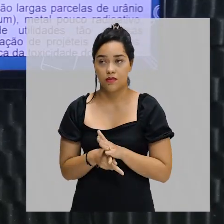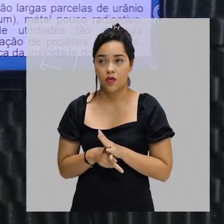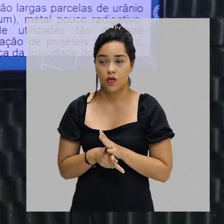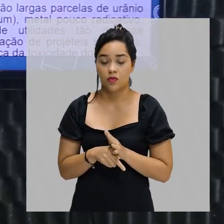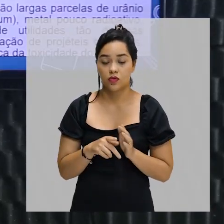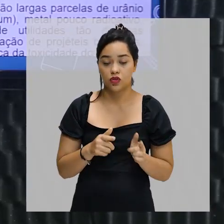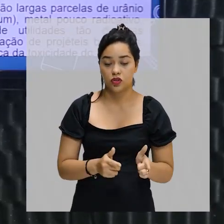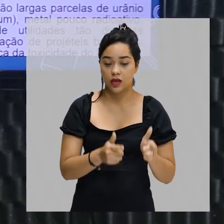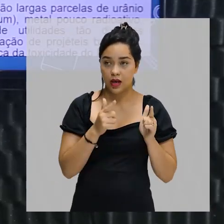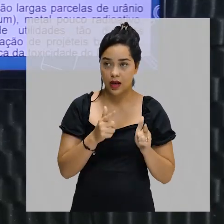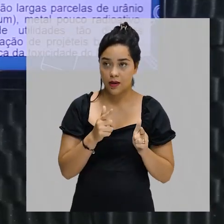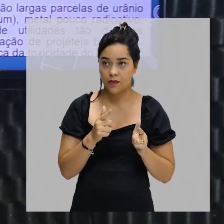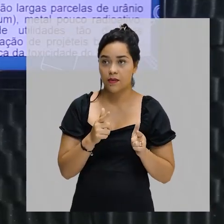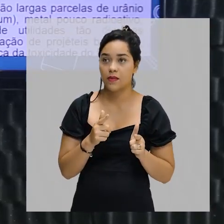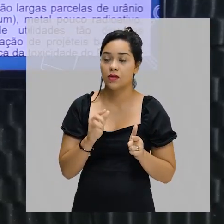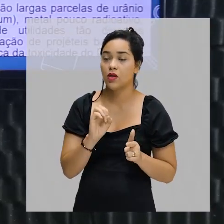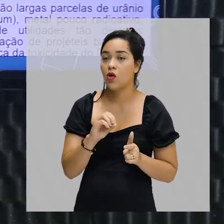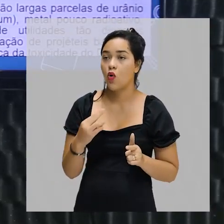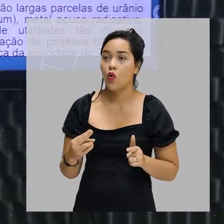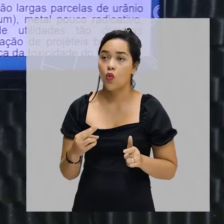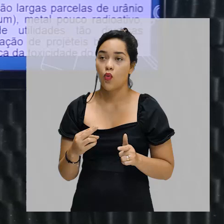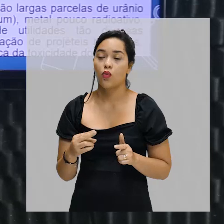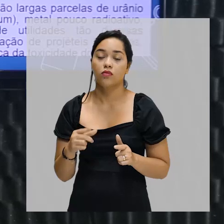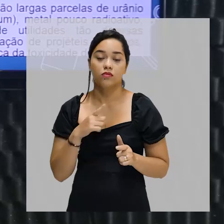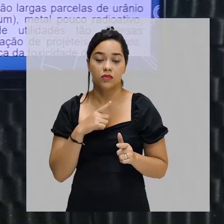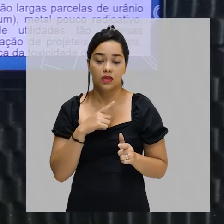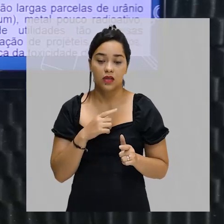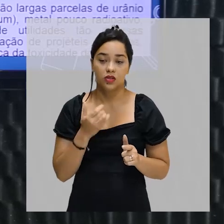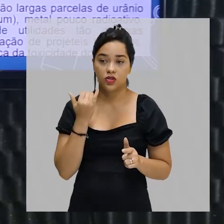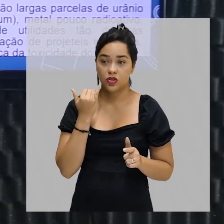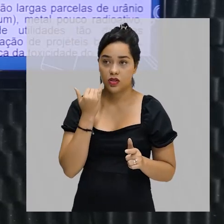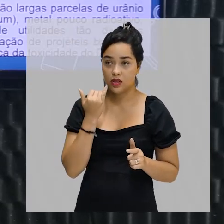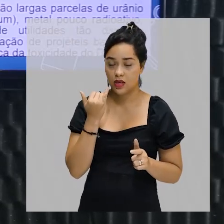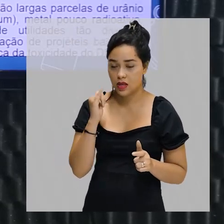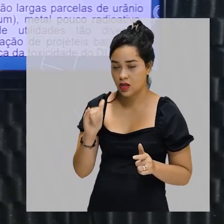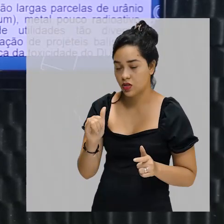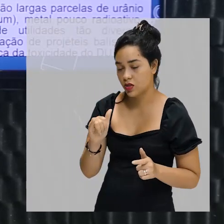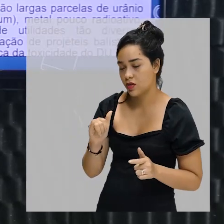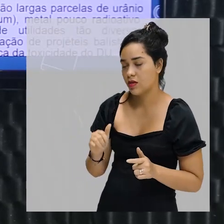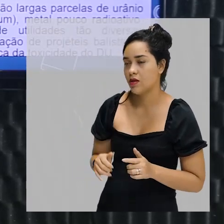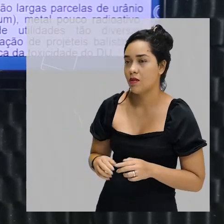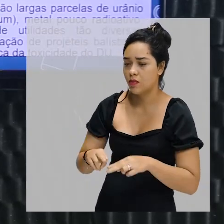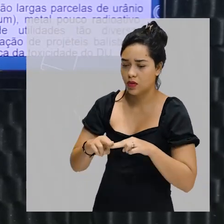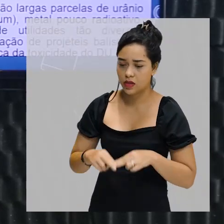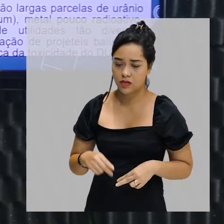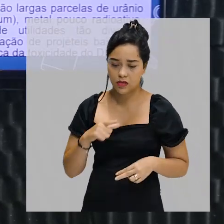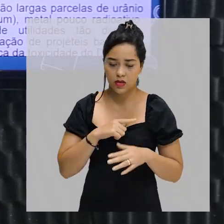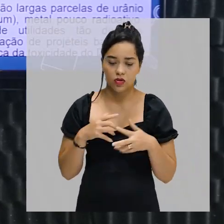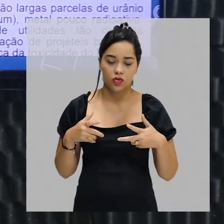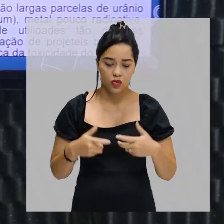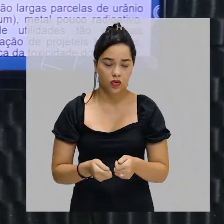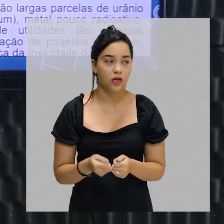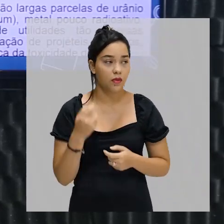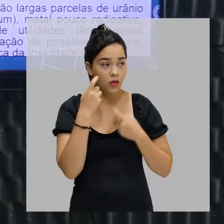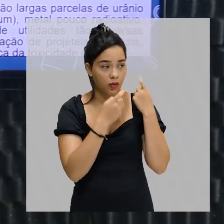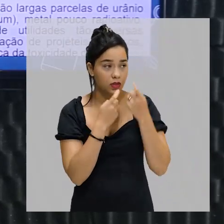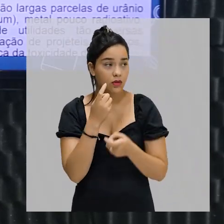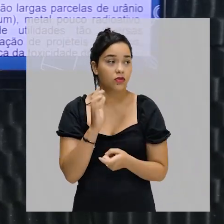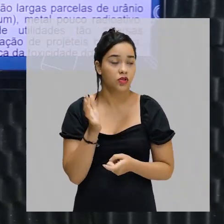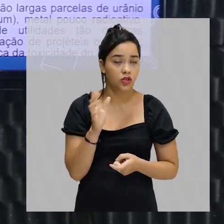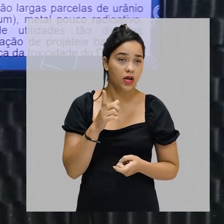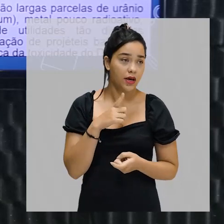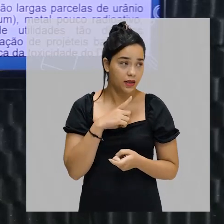de armas nucleares ou apenas para a produção de energia elétrica. É por isso que tem toda essa preocupação. Existem nações que